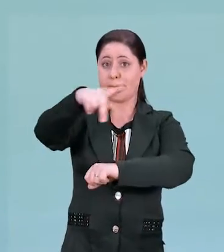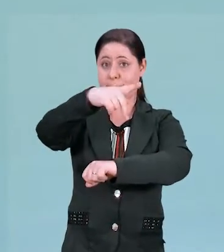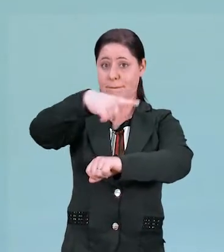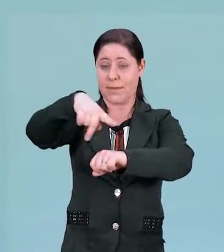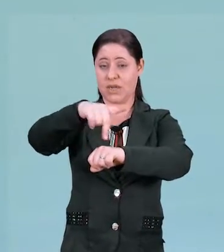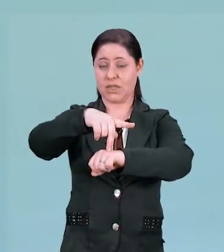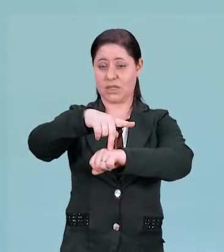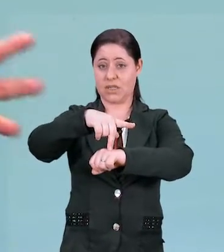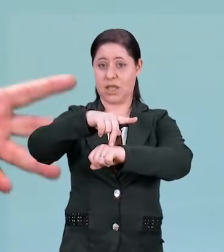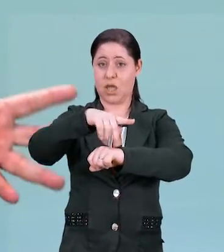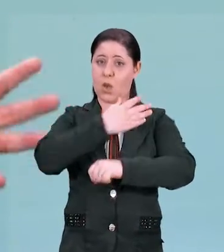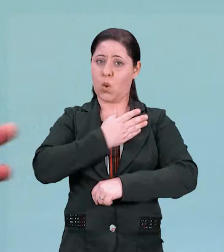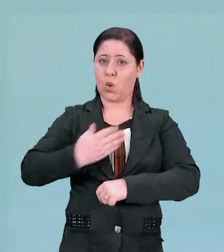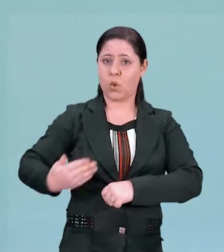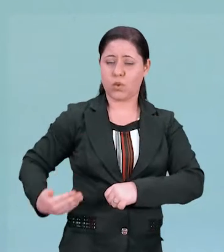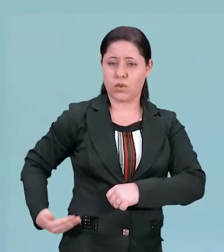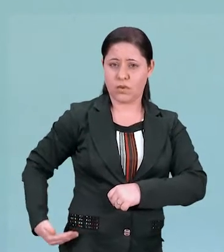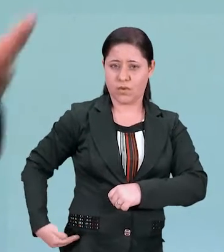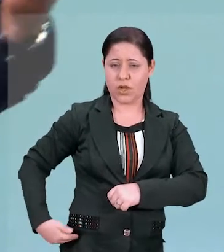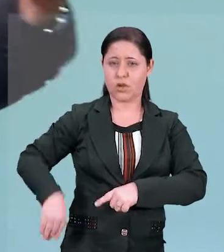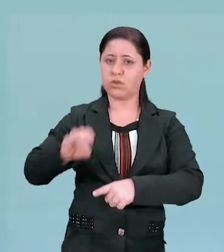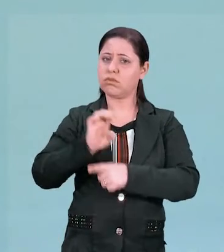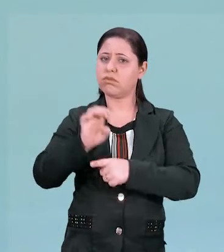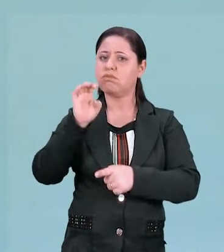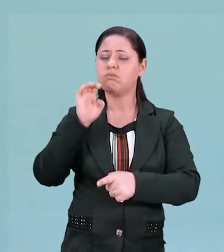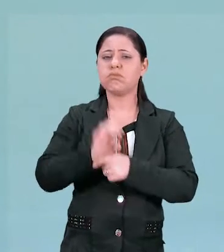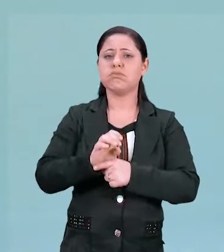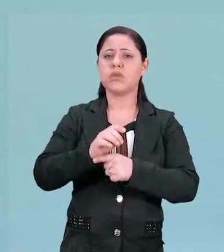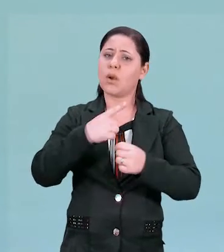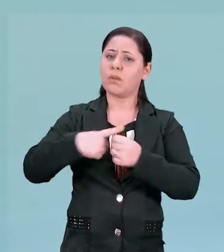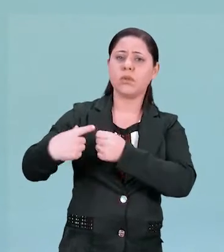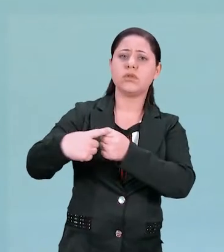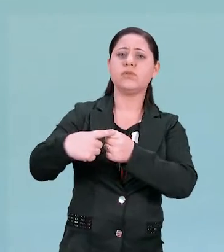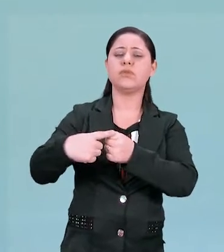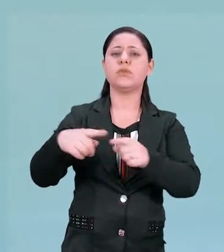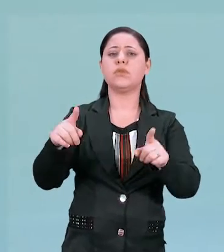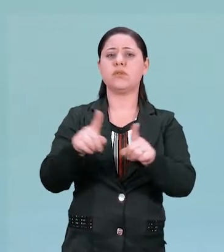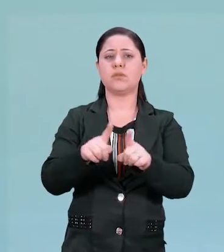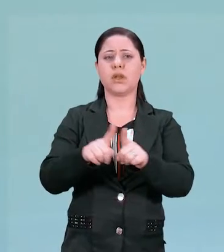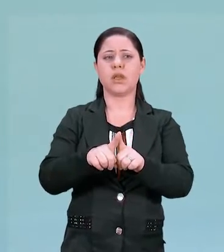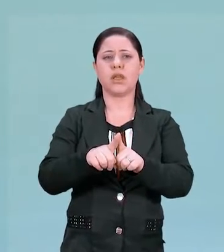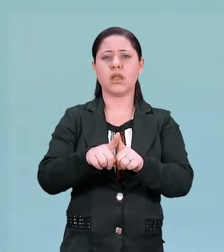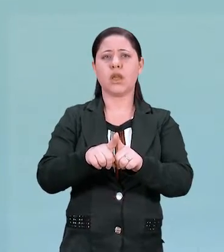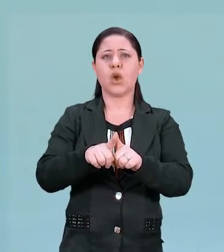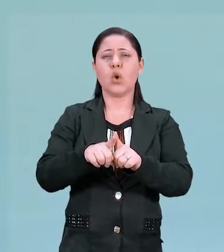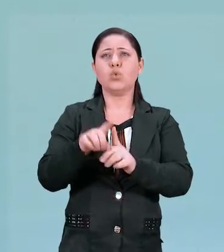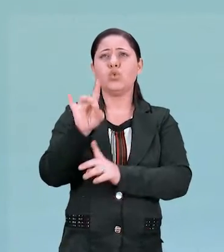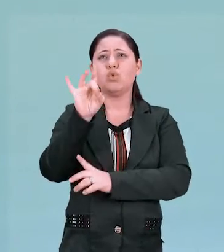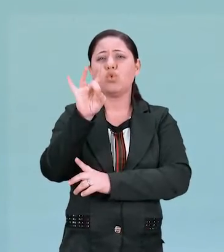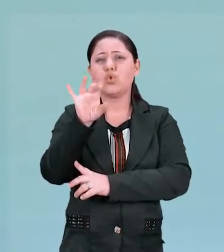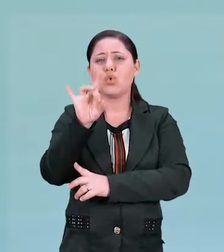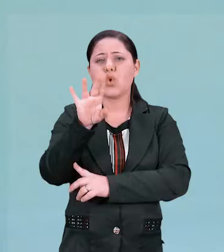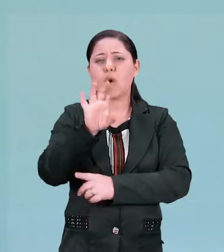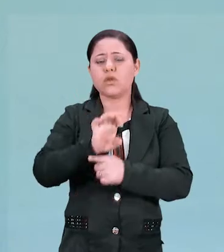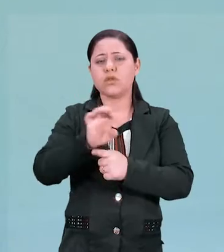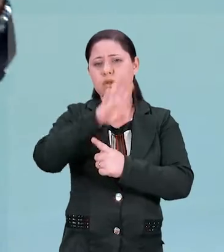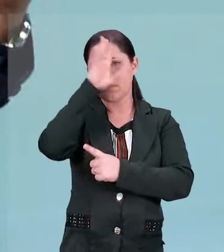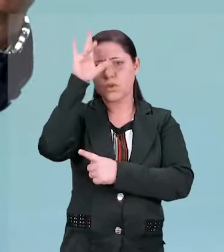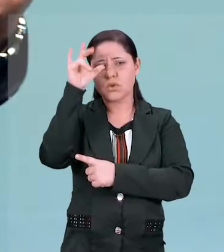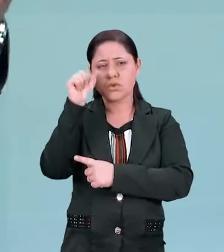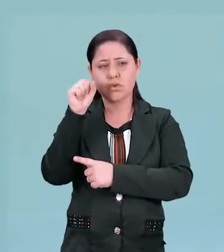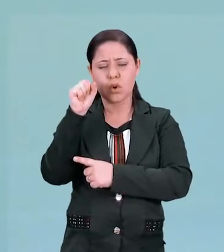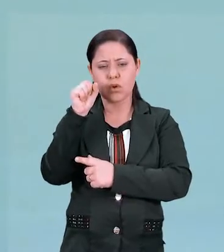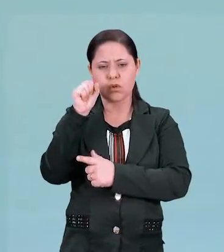engloba União, municípios e estados. E é exatamente a solidão do Mato Grosso do Sul, que